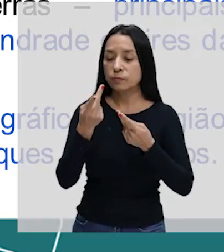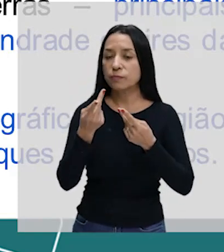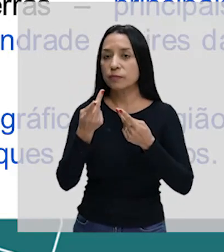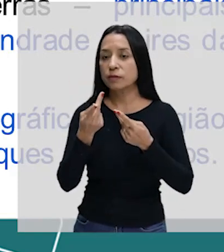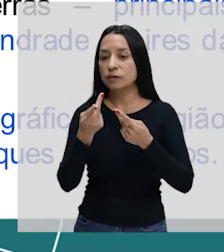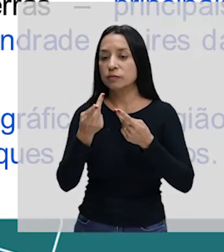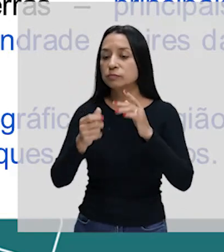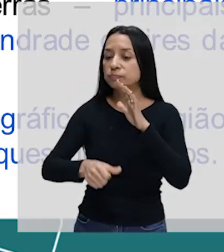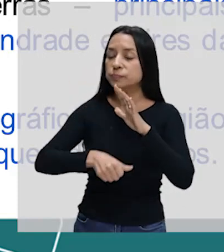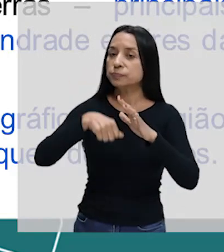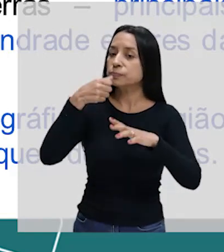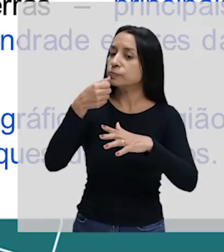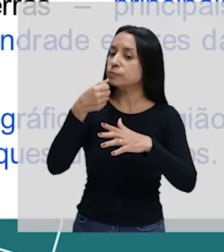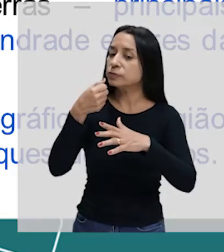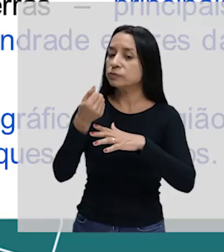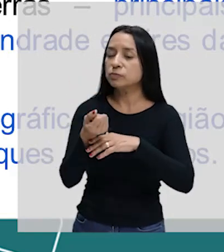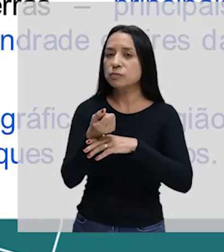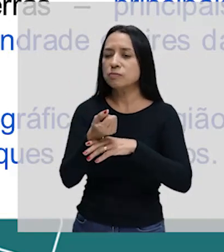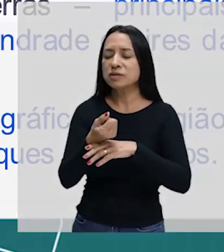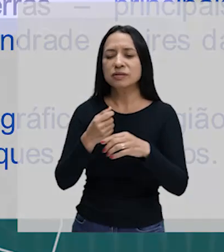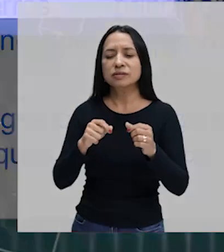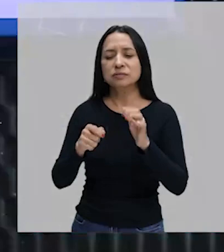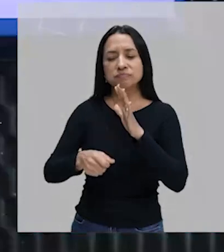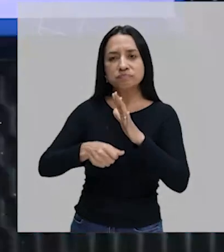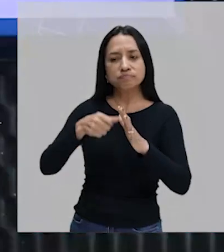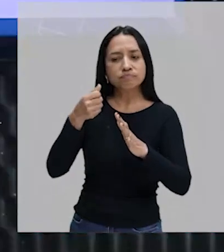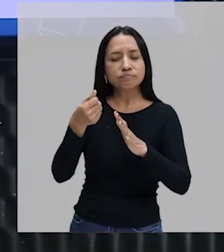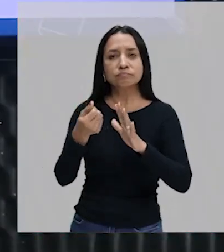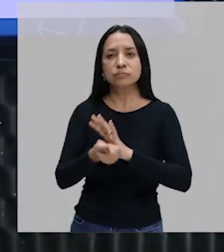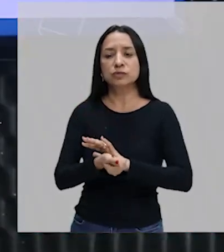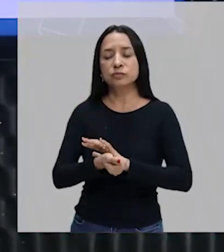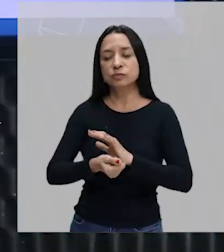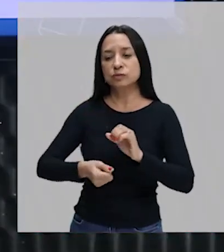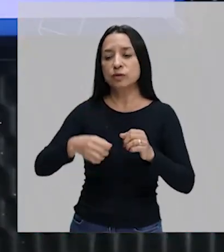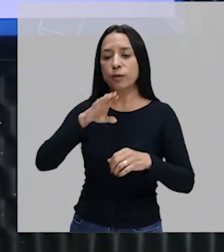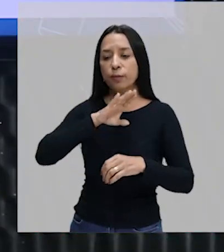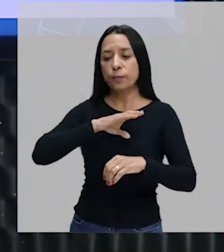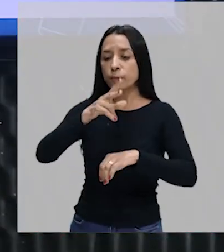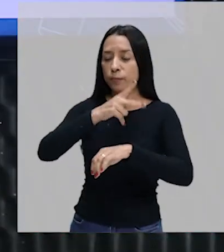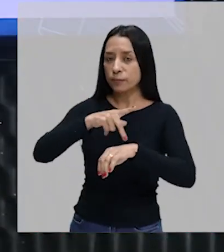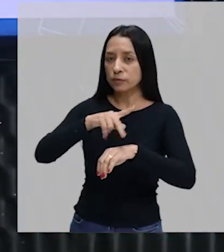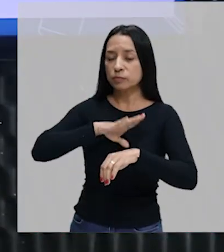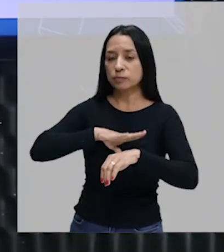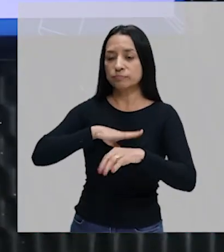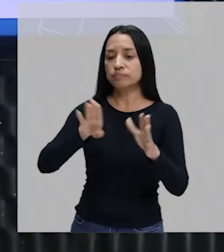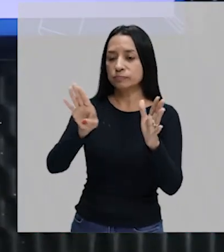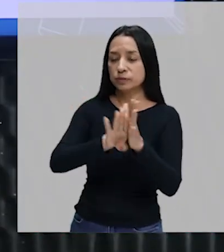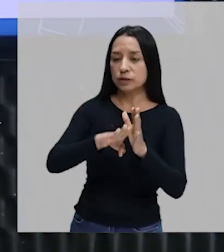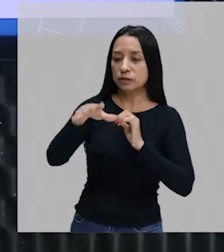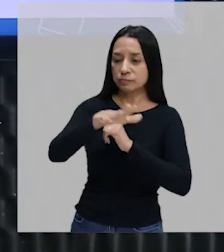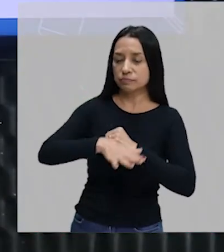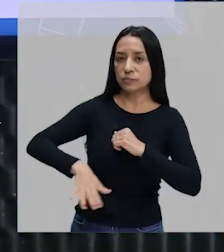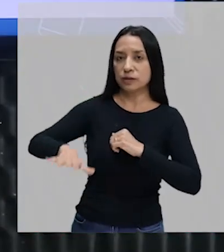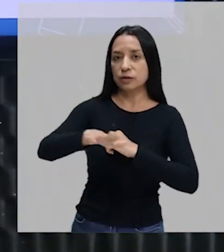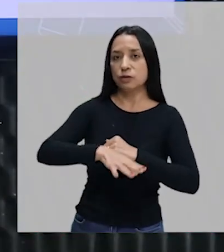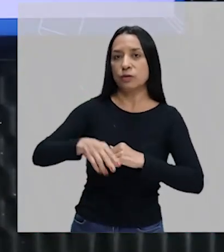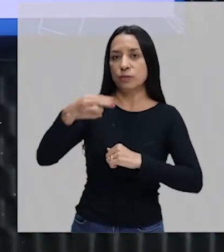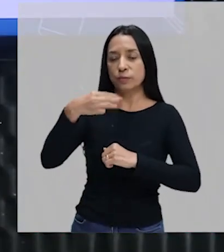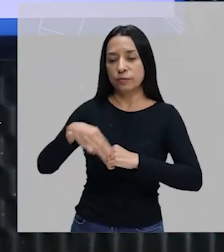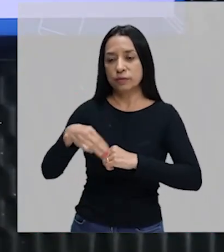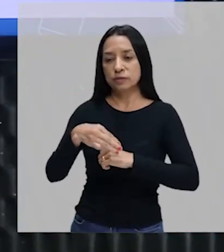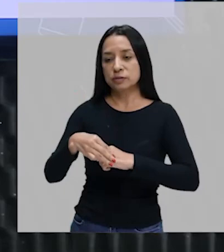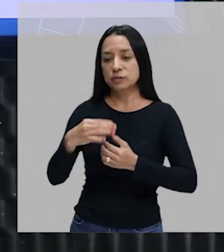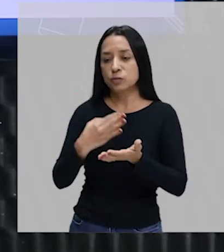primeiras tentativas portuguesas de chegarem no território maranhense a partir da